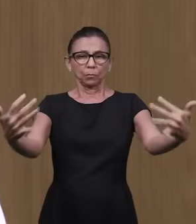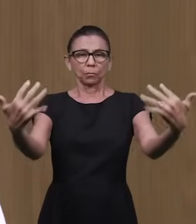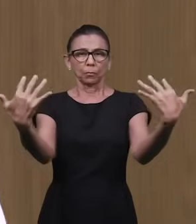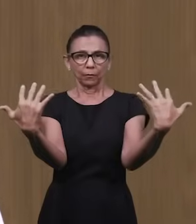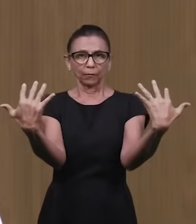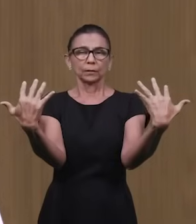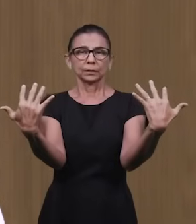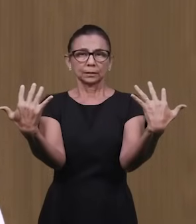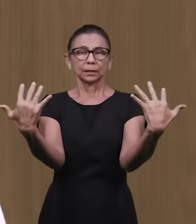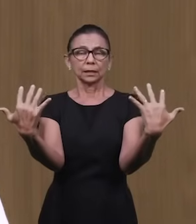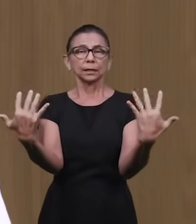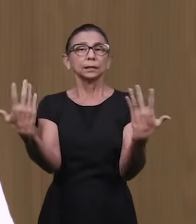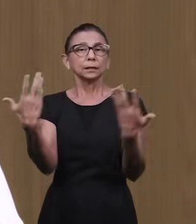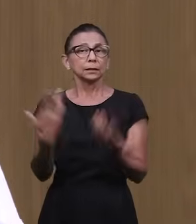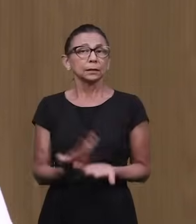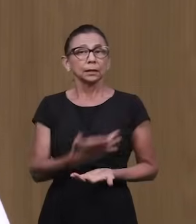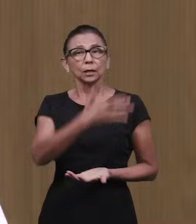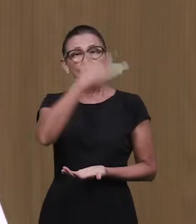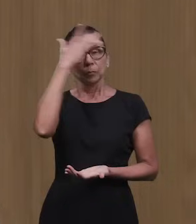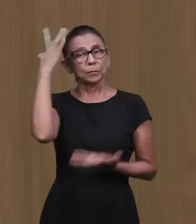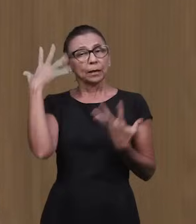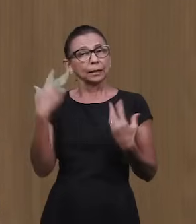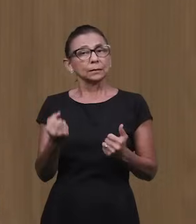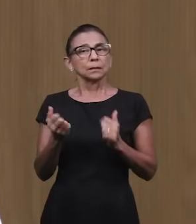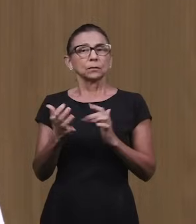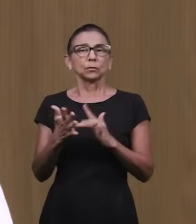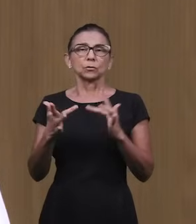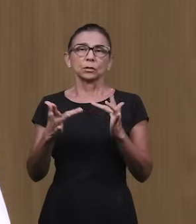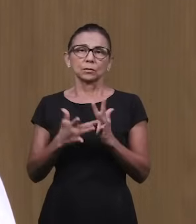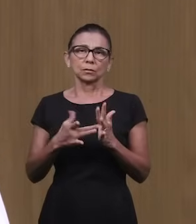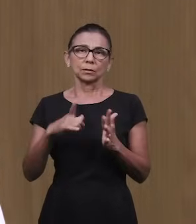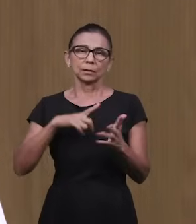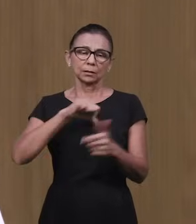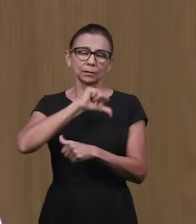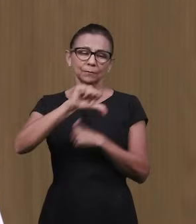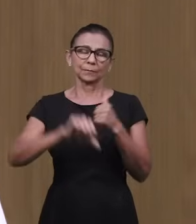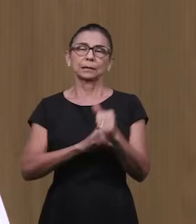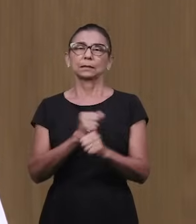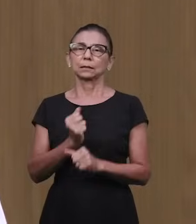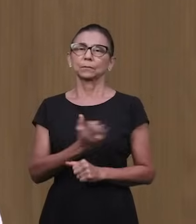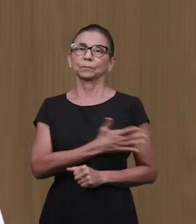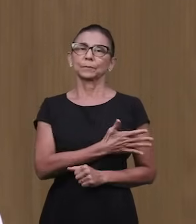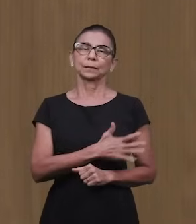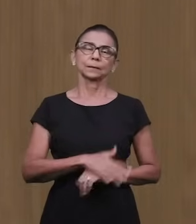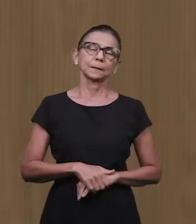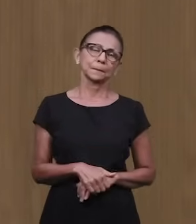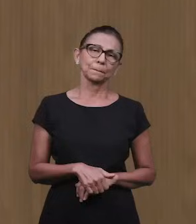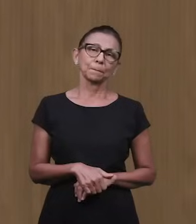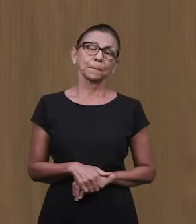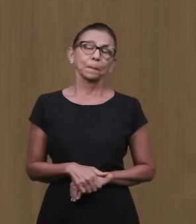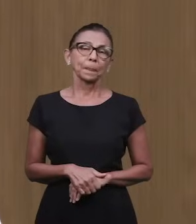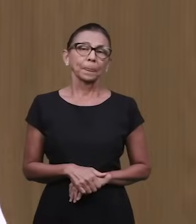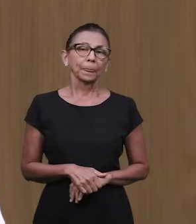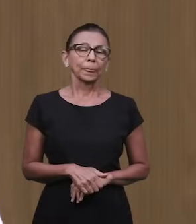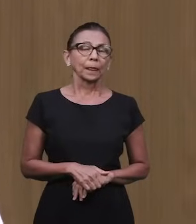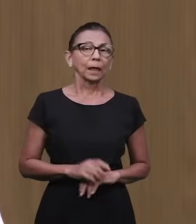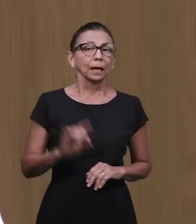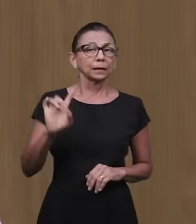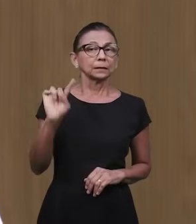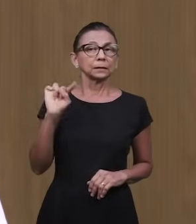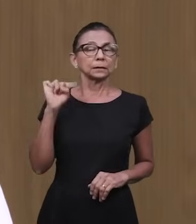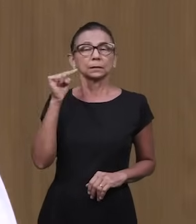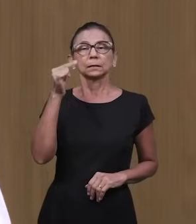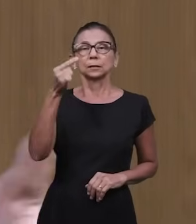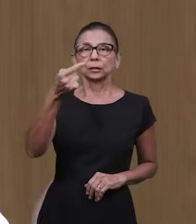até mesmo a ceia. Então nós temos esses dois grandes pilares no culto do dia a dia, não é? Que